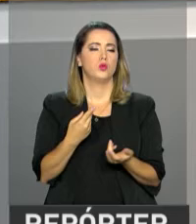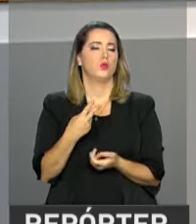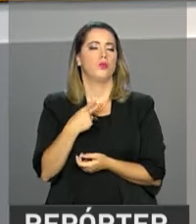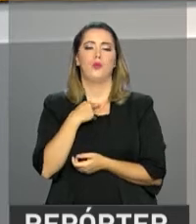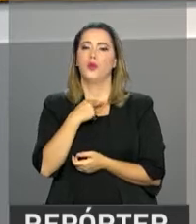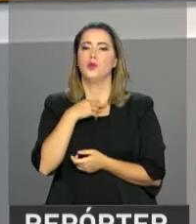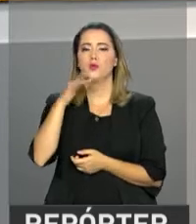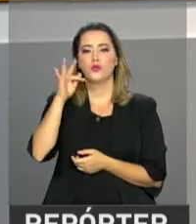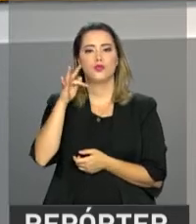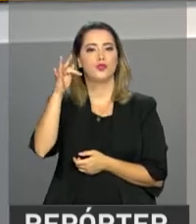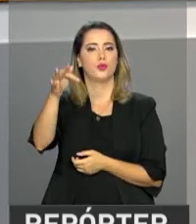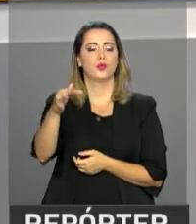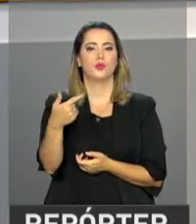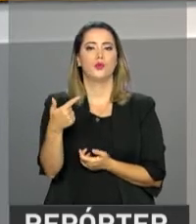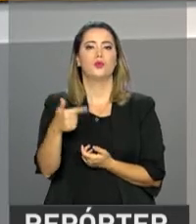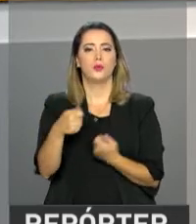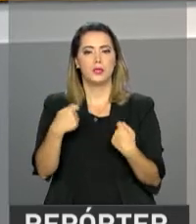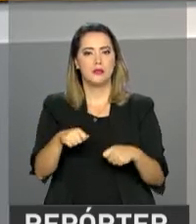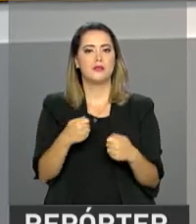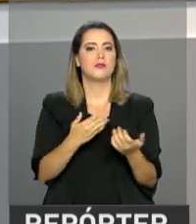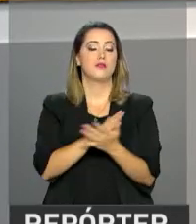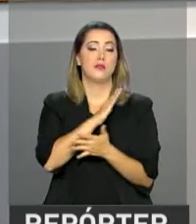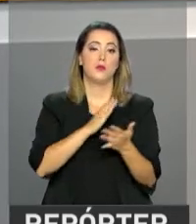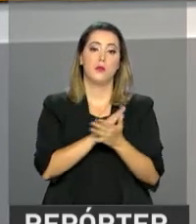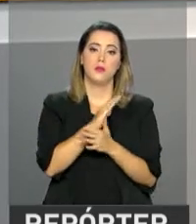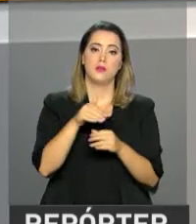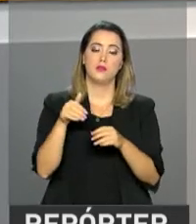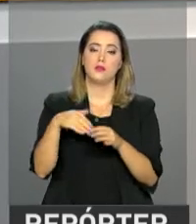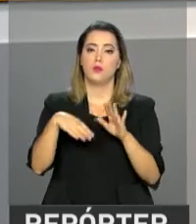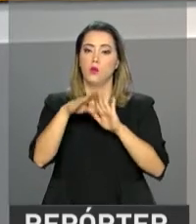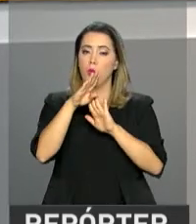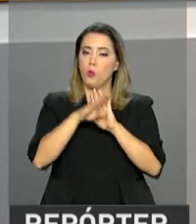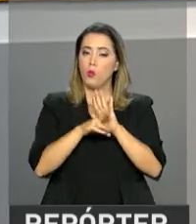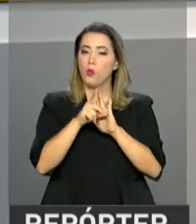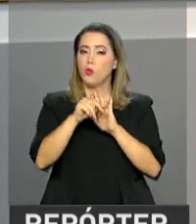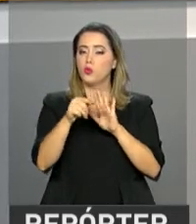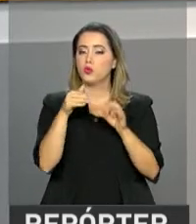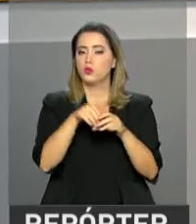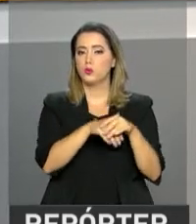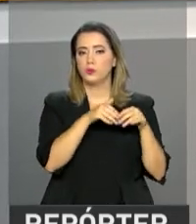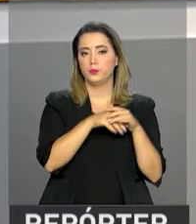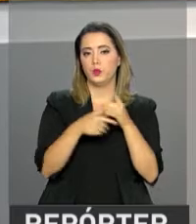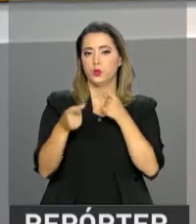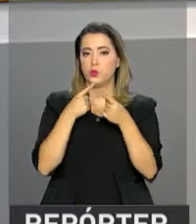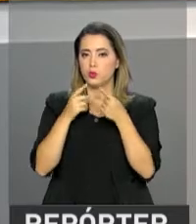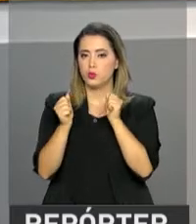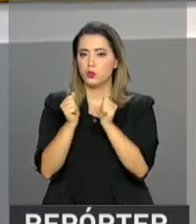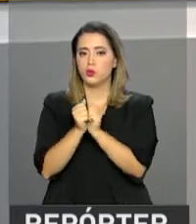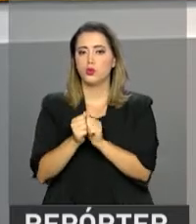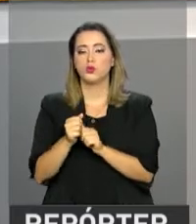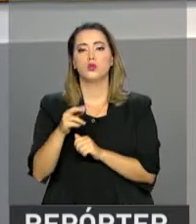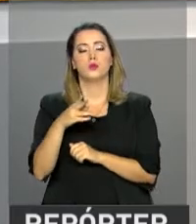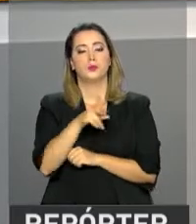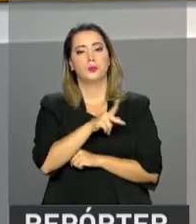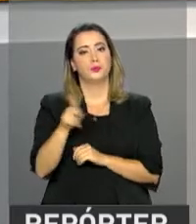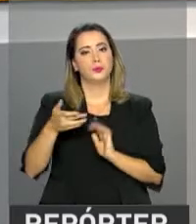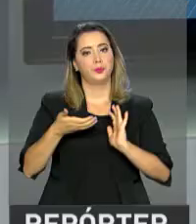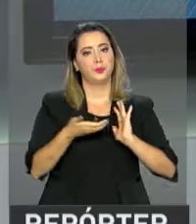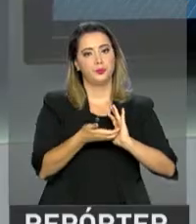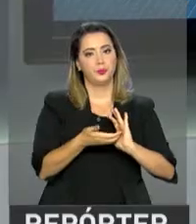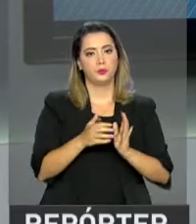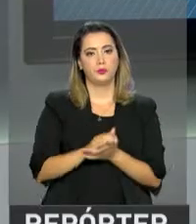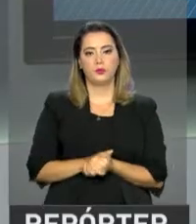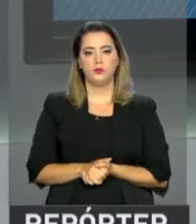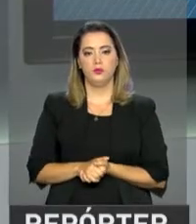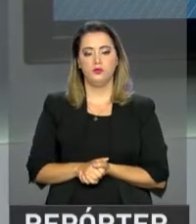2019 sem a aprovação do calendário de votação será discutido segundo padilha com o presidente da câmara rodrigo maia